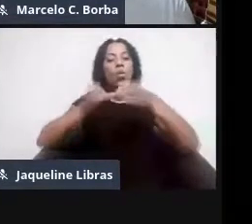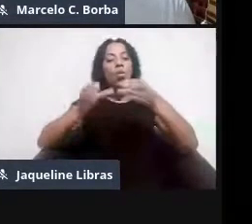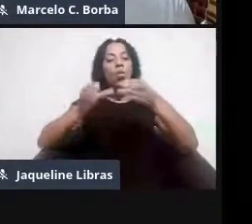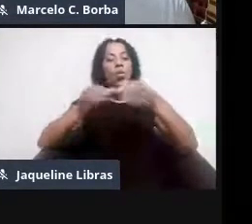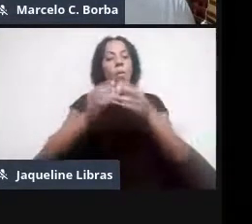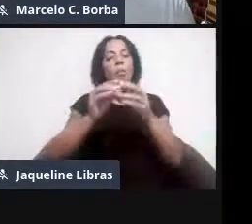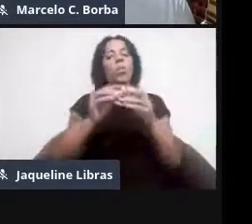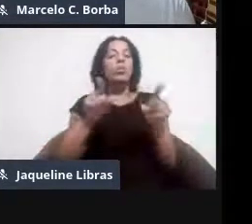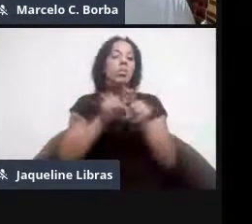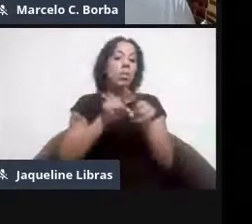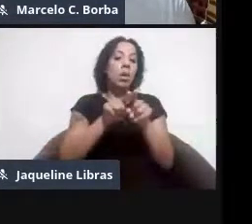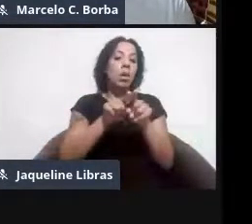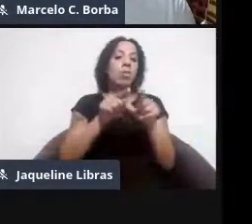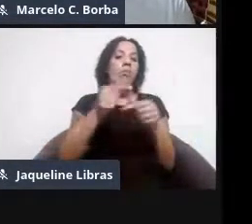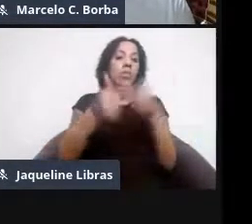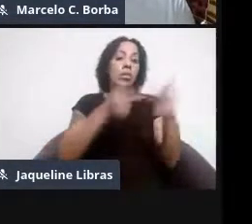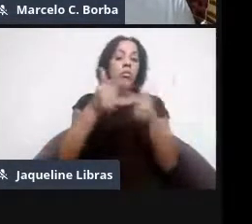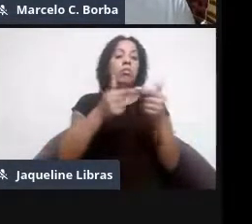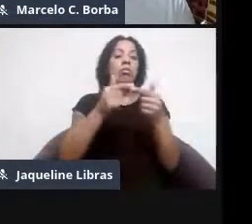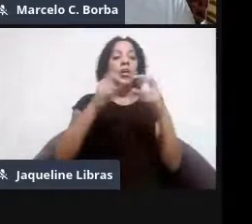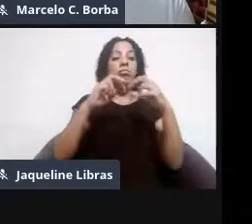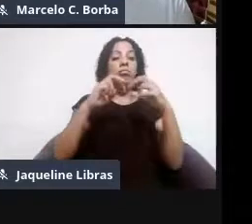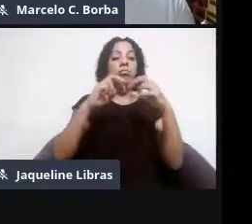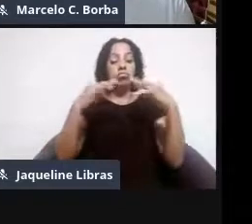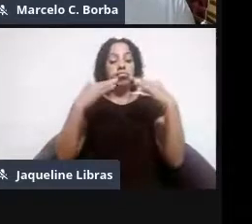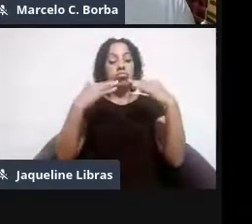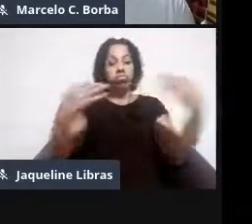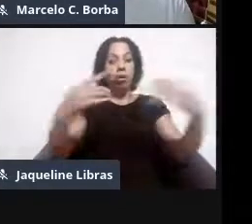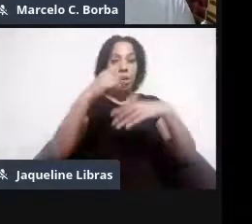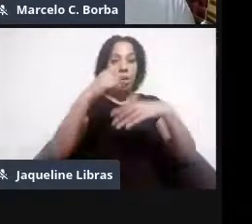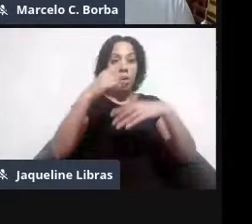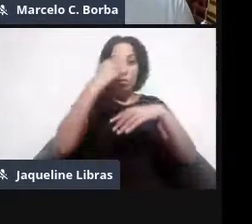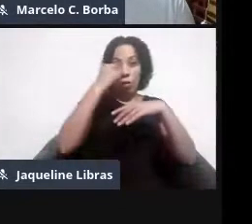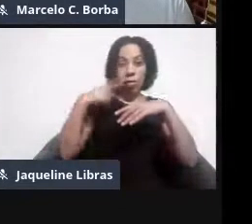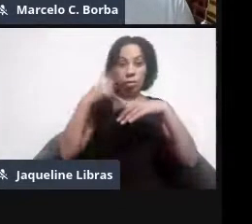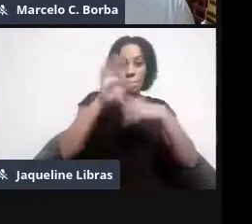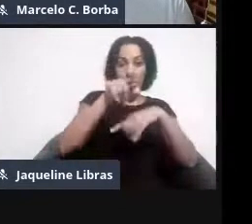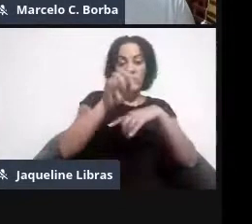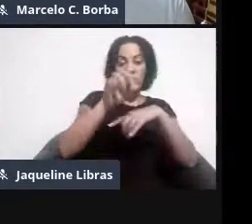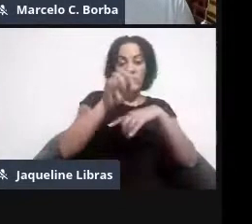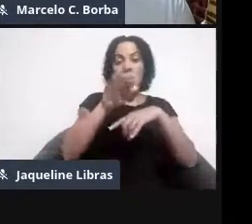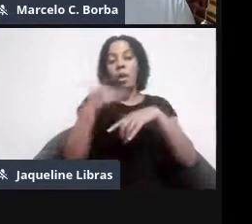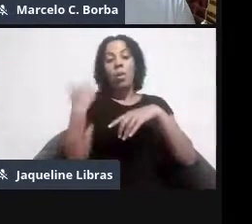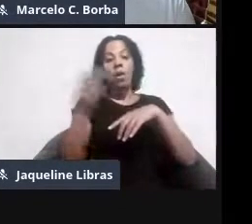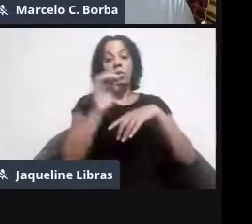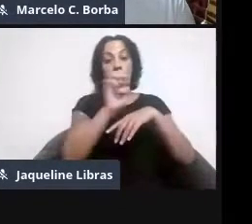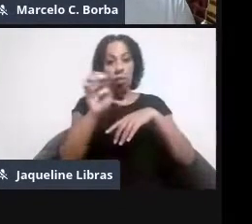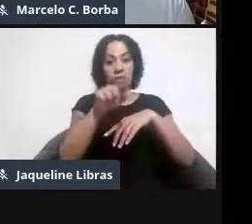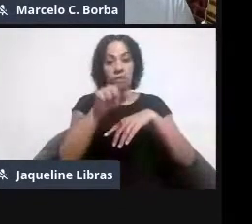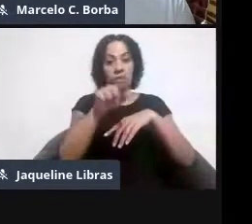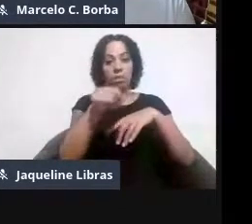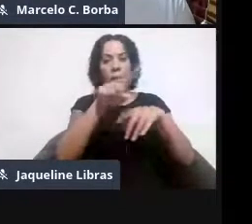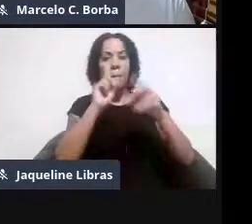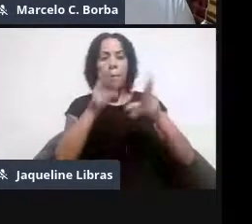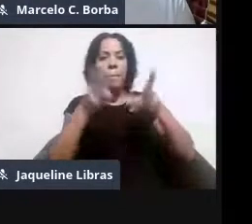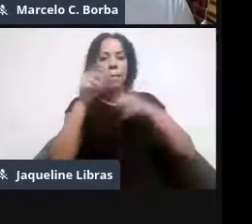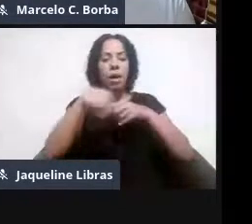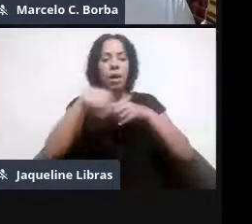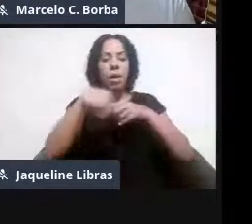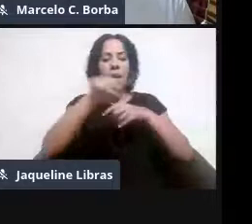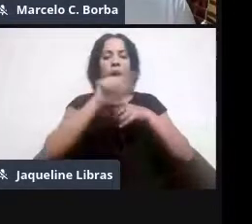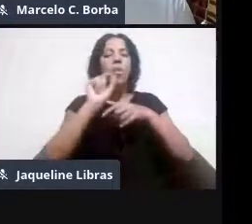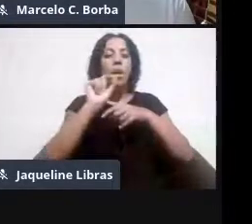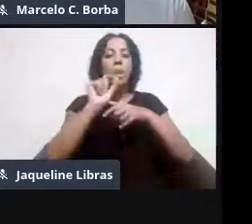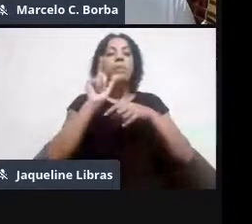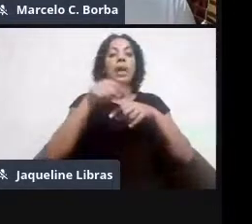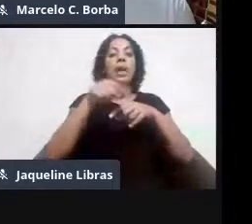aí em plenária. Aqui na foto do lado esquerdo do vídeo, vocês percebem, da tela, vocês percebem justamente aqui